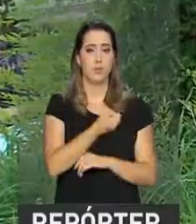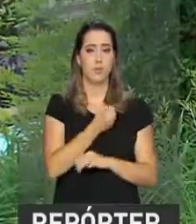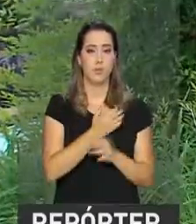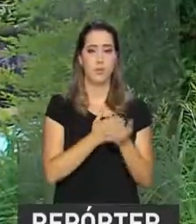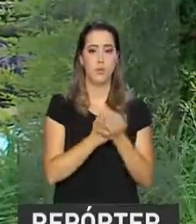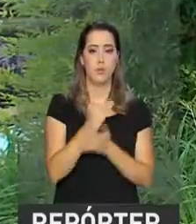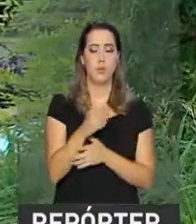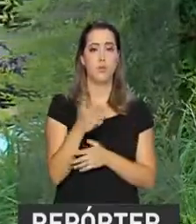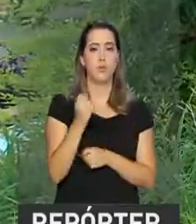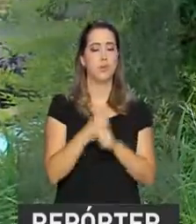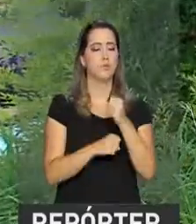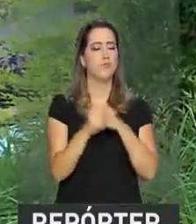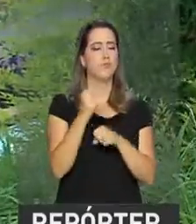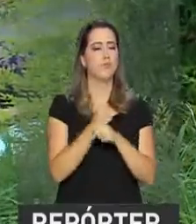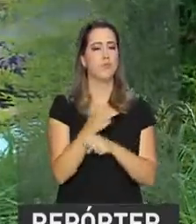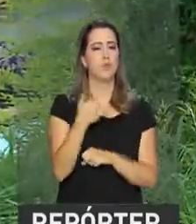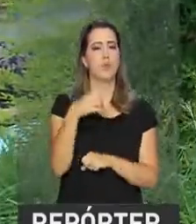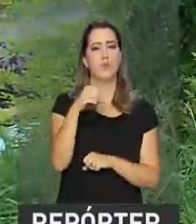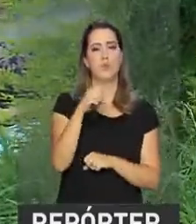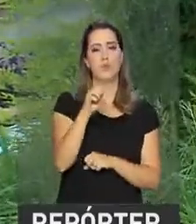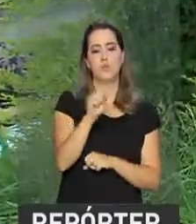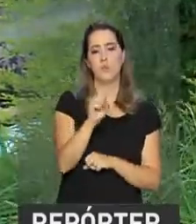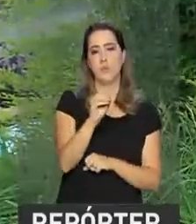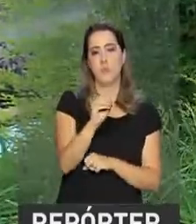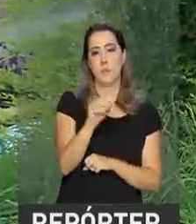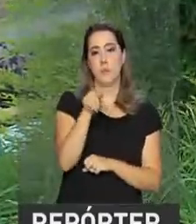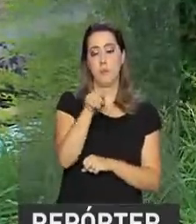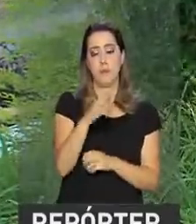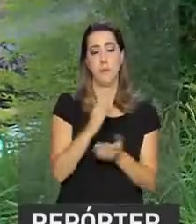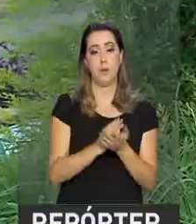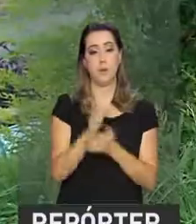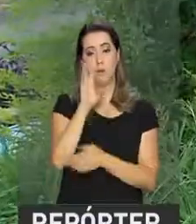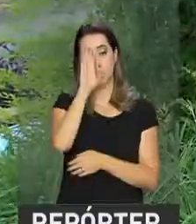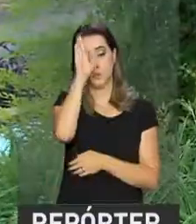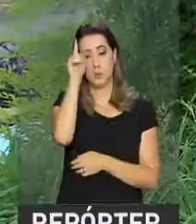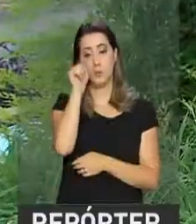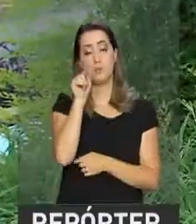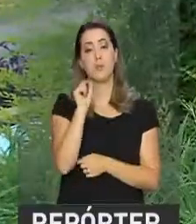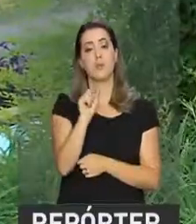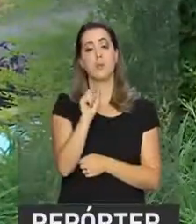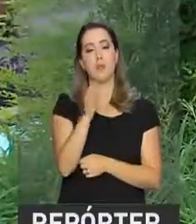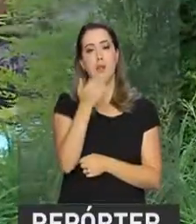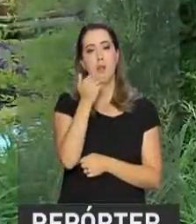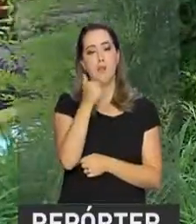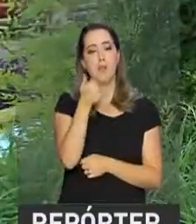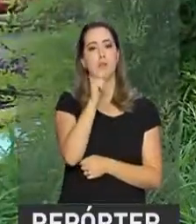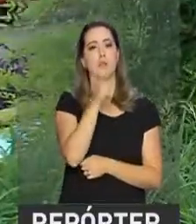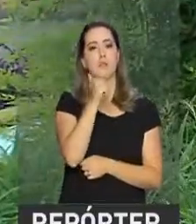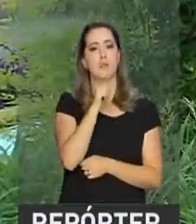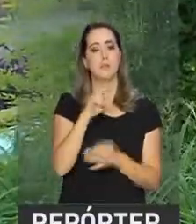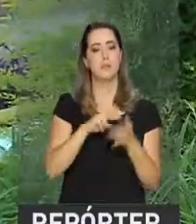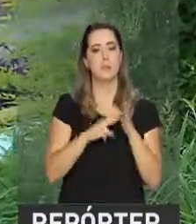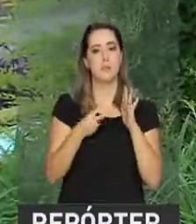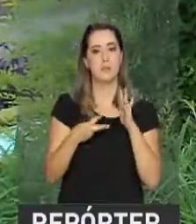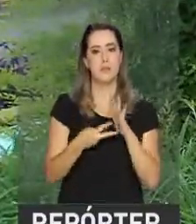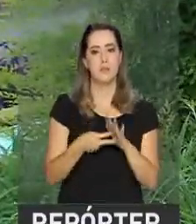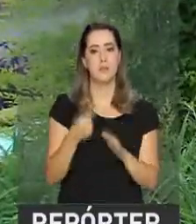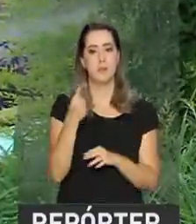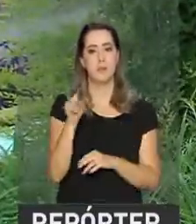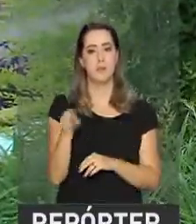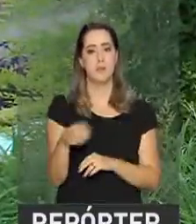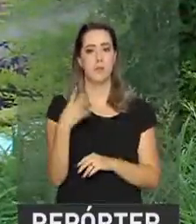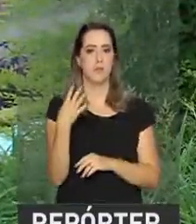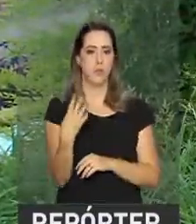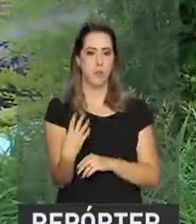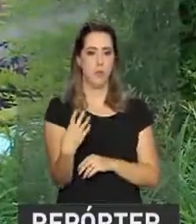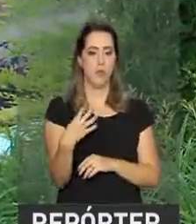80 e os principais aliados para a queda da taxa foram os alimentos e bebidas que responde por cerca de um quarto dos gastos